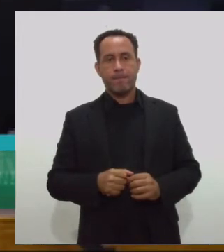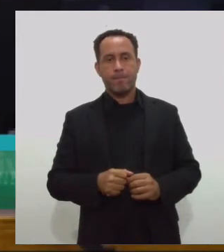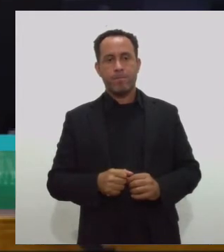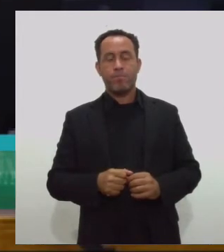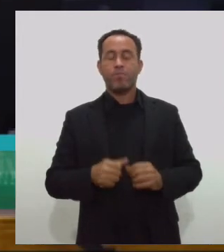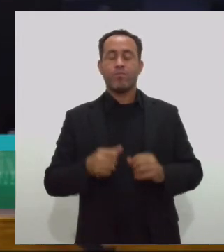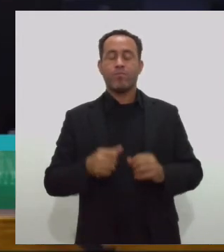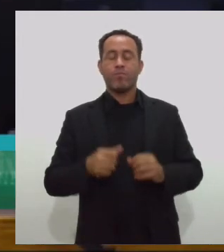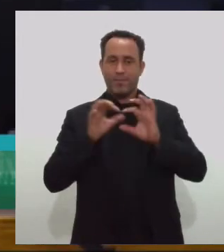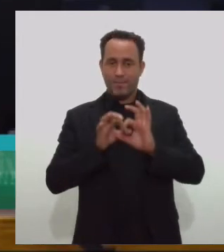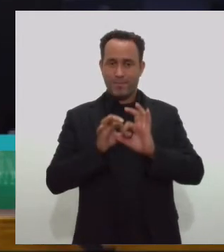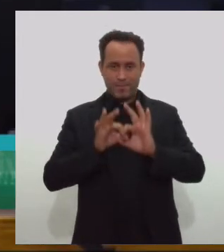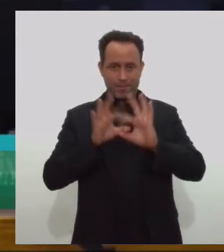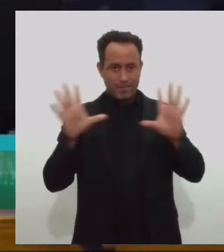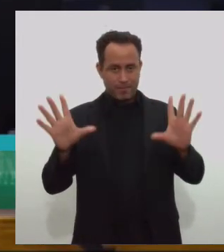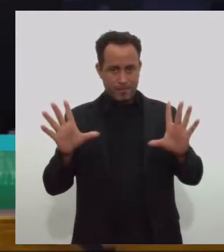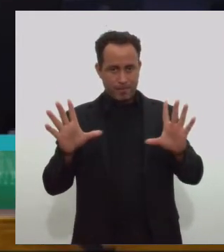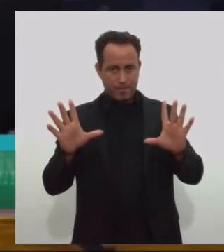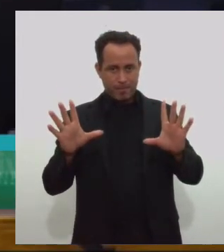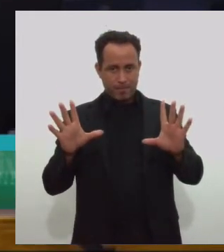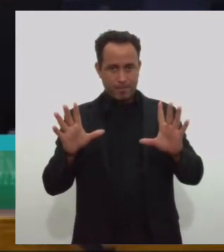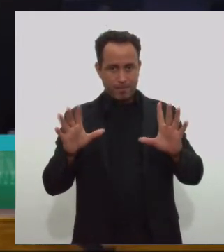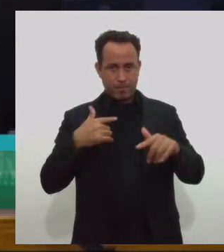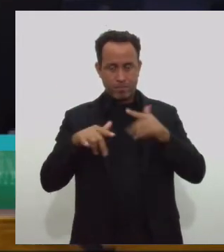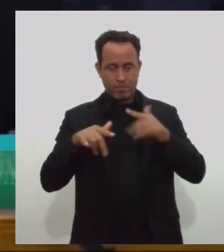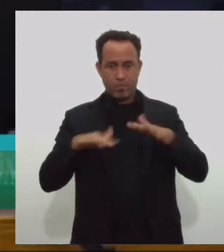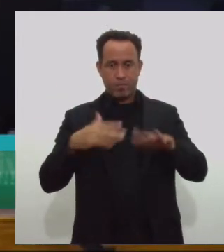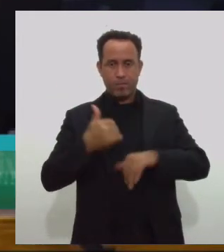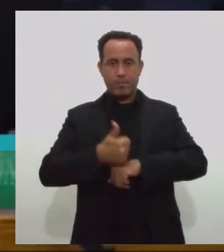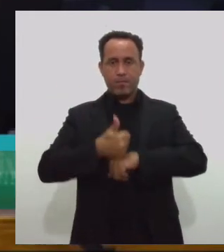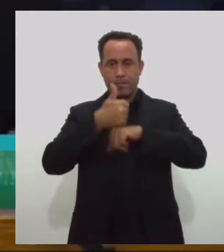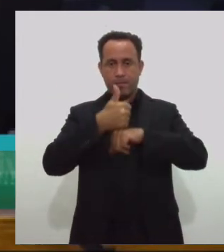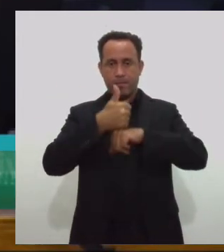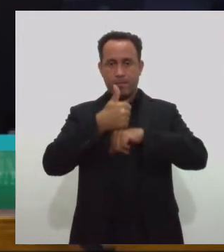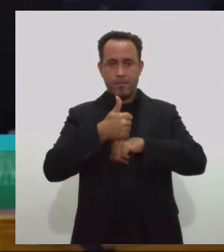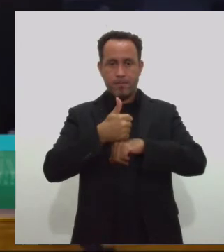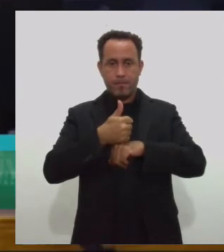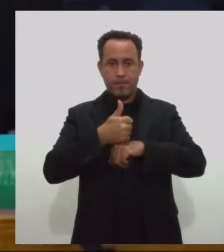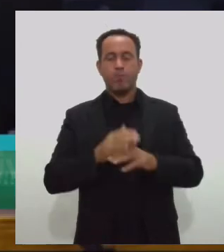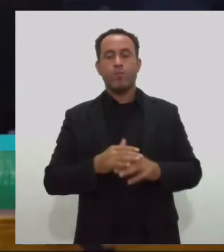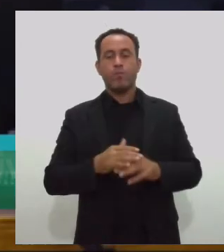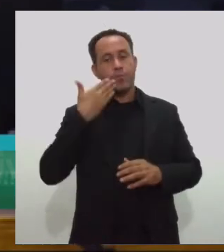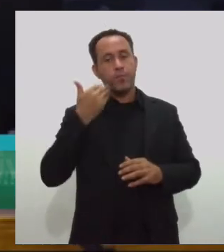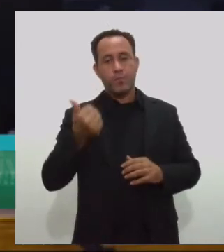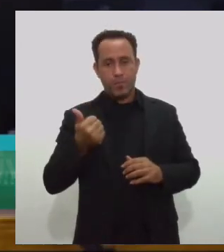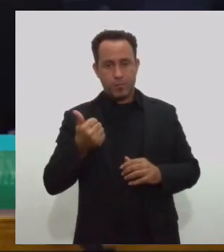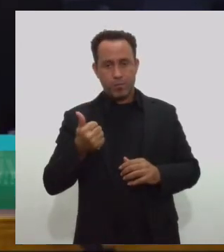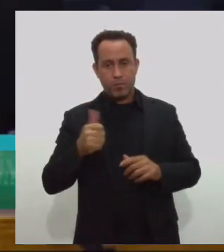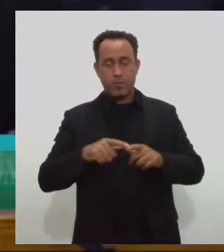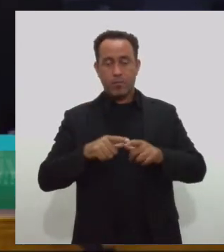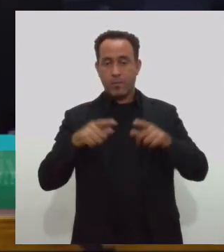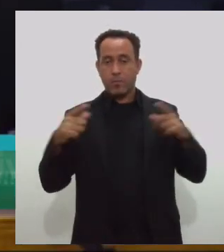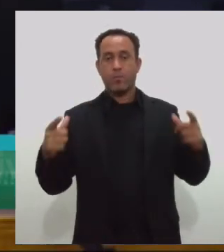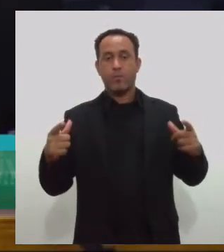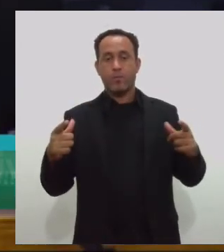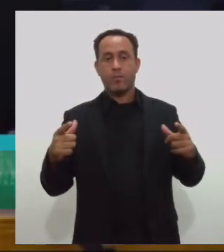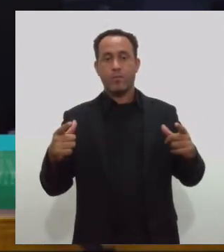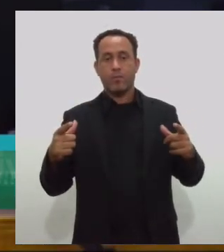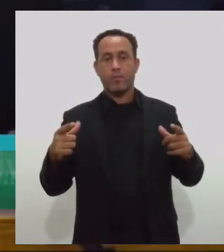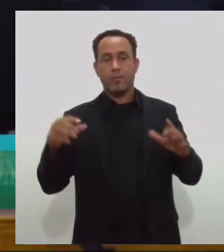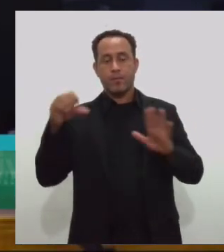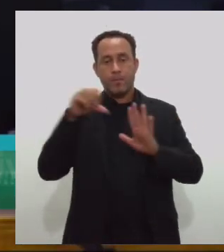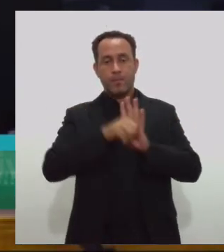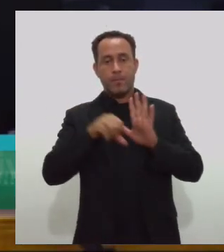a tipificação das condutas configuradoras de improbidade e aumentar a